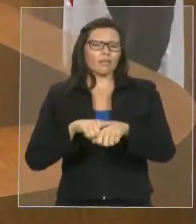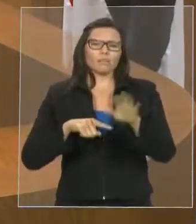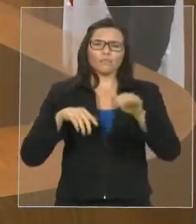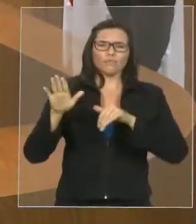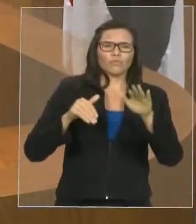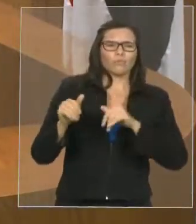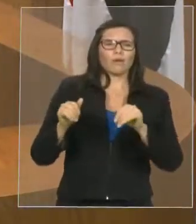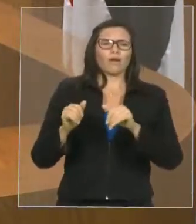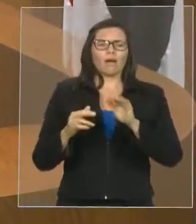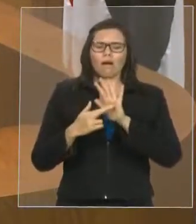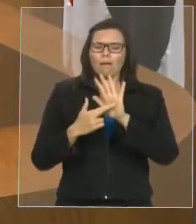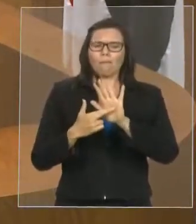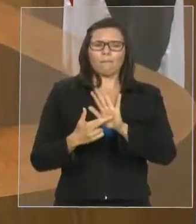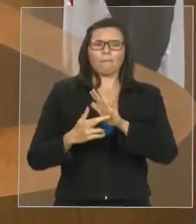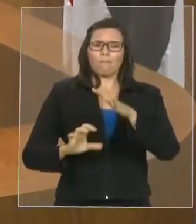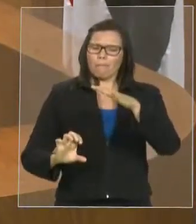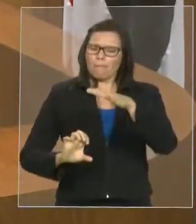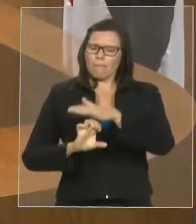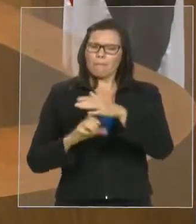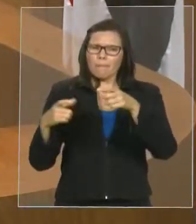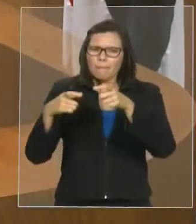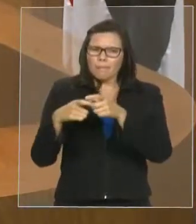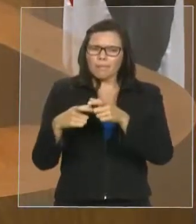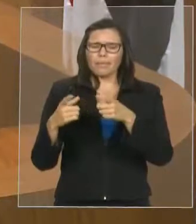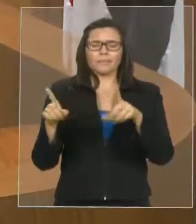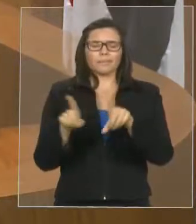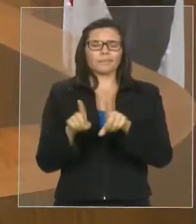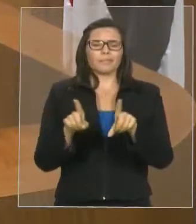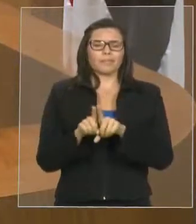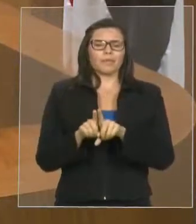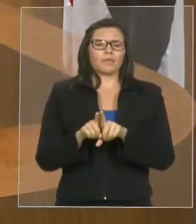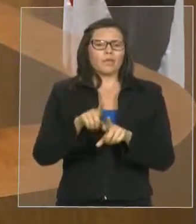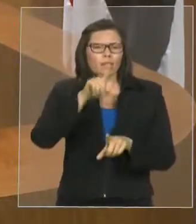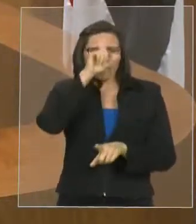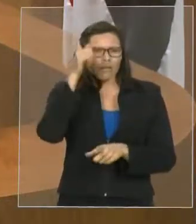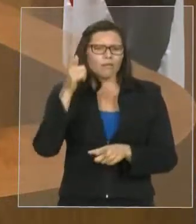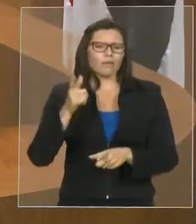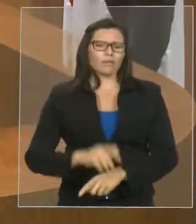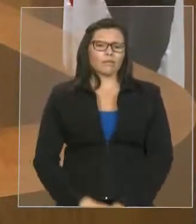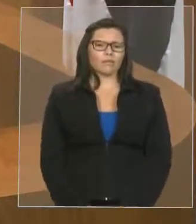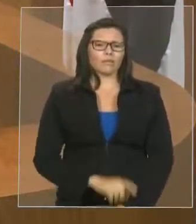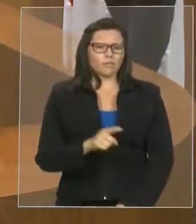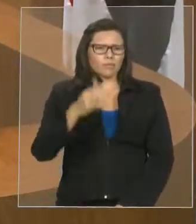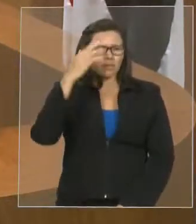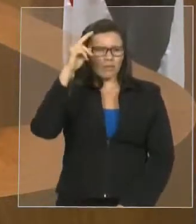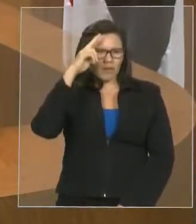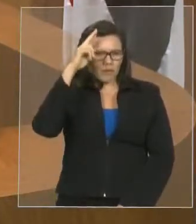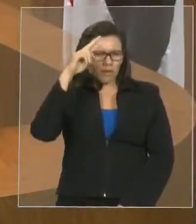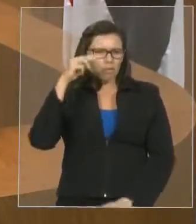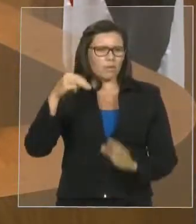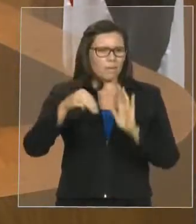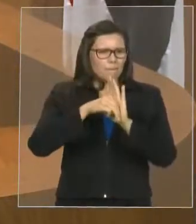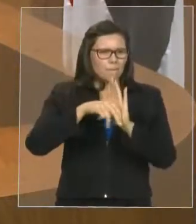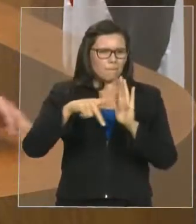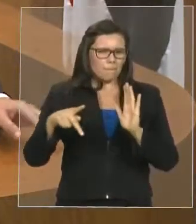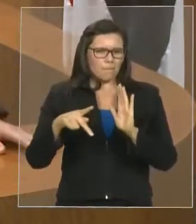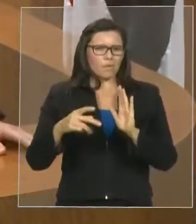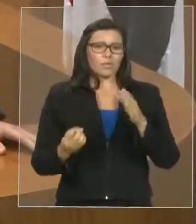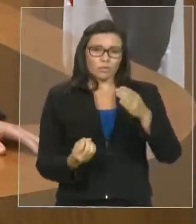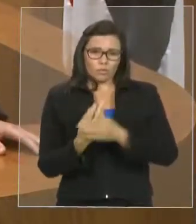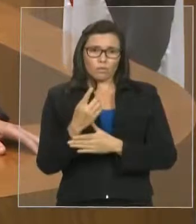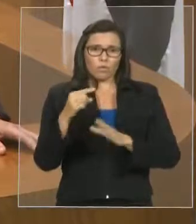deputado Wellington do Curso. Será que a experiência que foi da primeira medida provisória, que criou o programa, que está